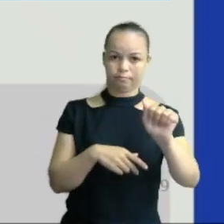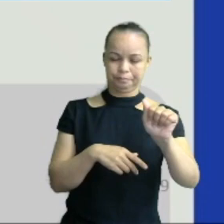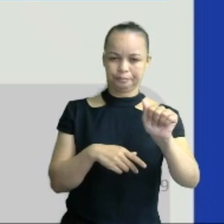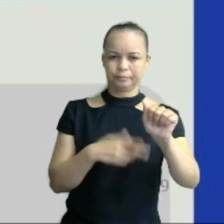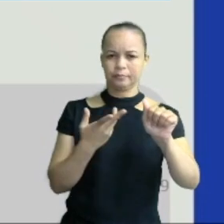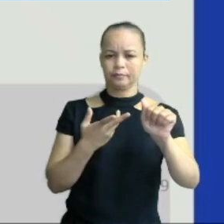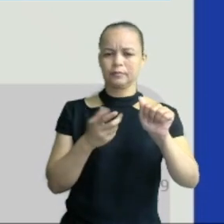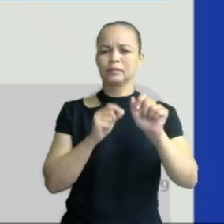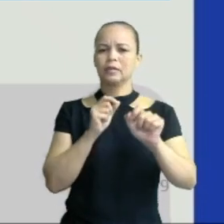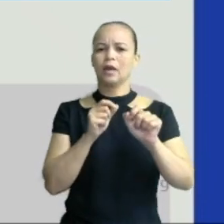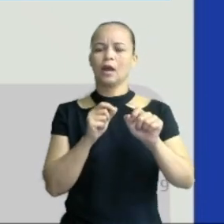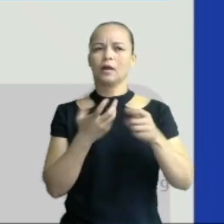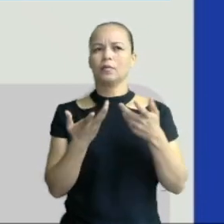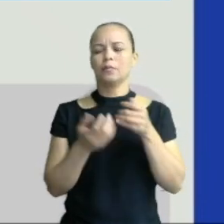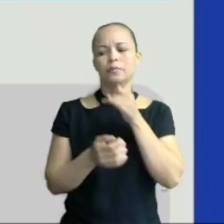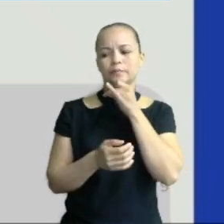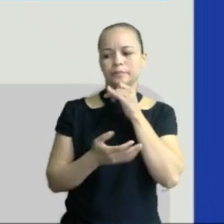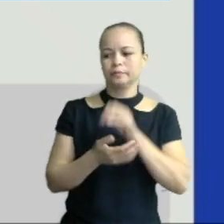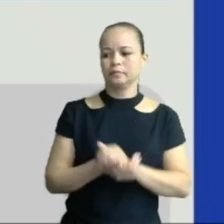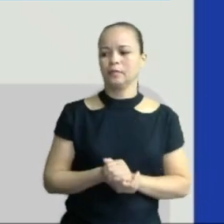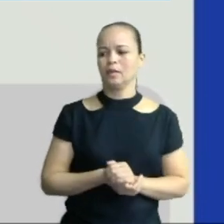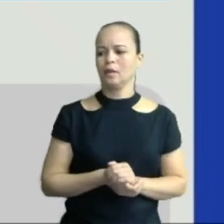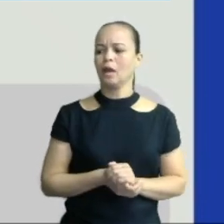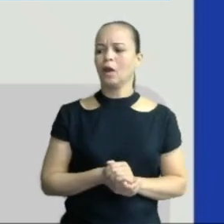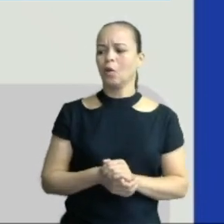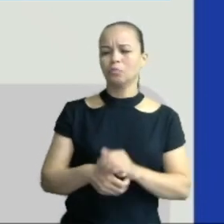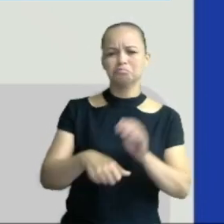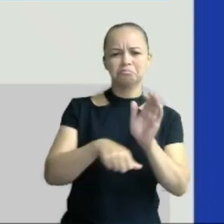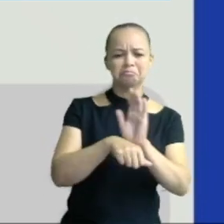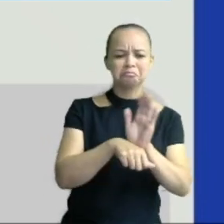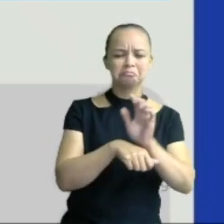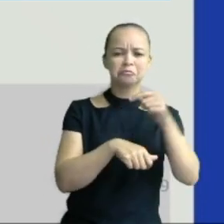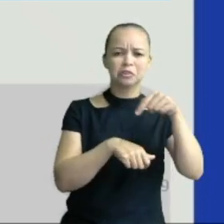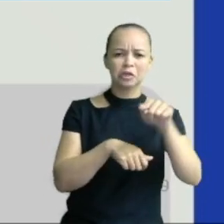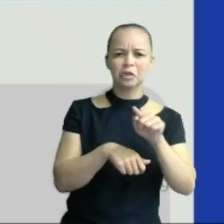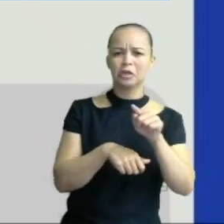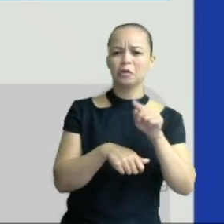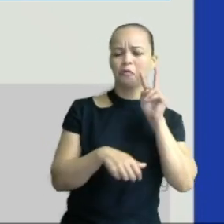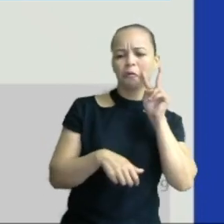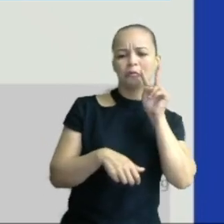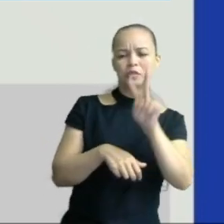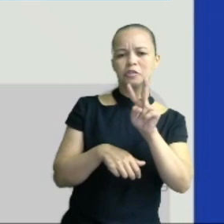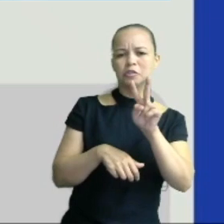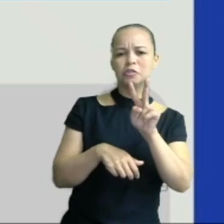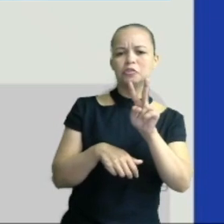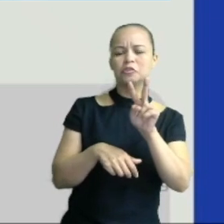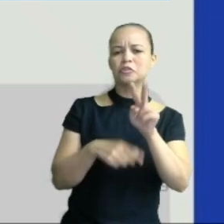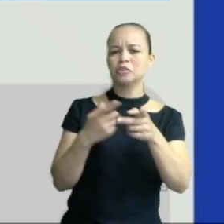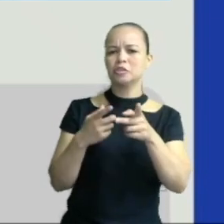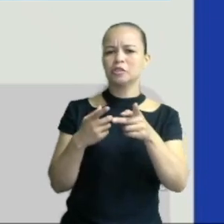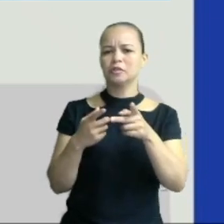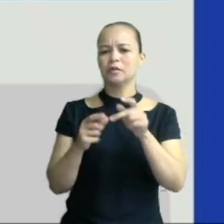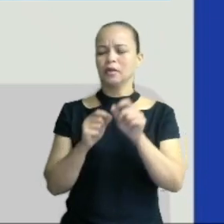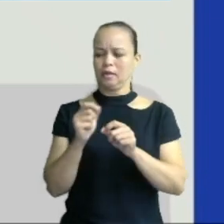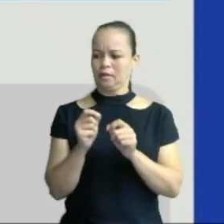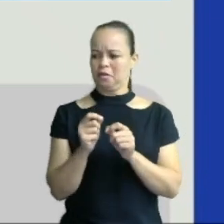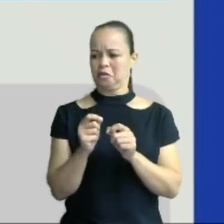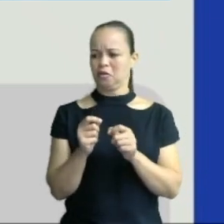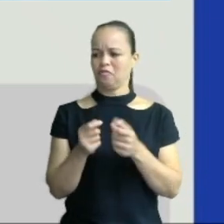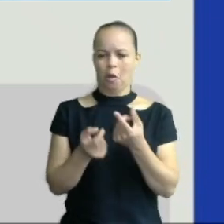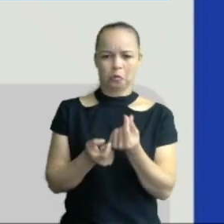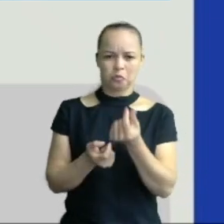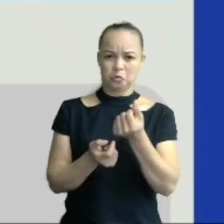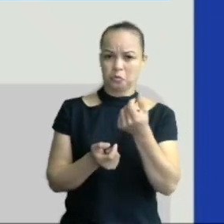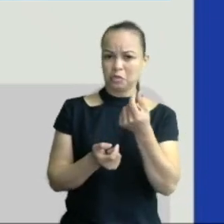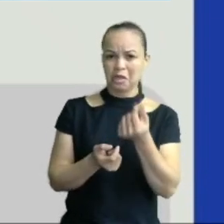peça a qual assisti não valeu 1 centavo do que paguei. Assisti a, e